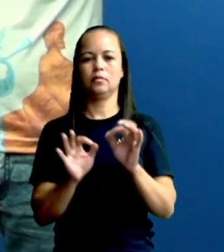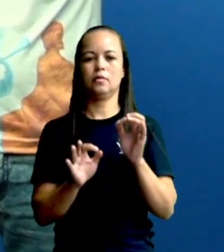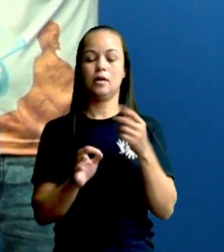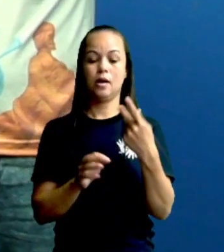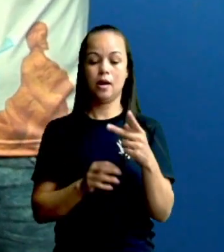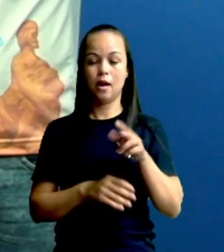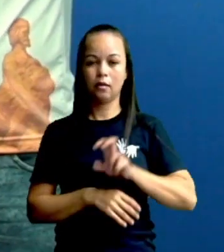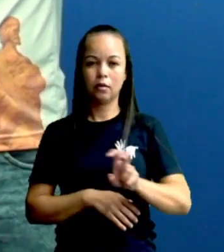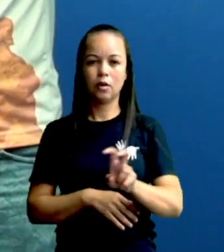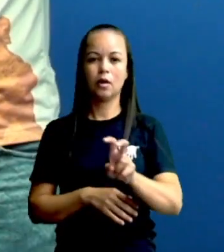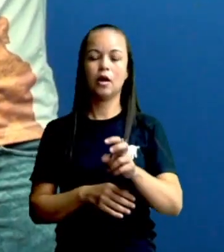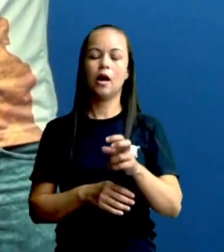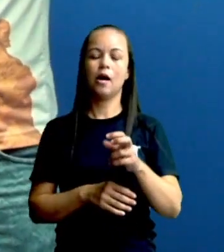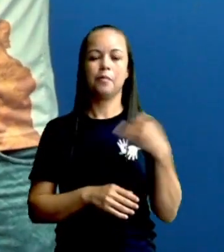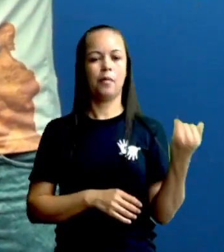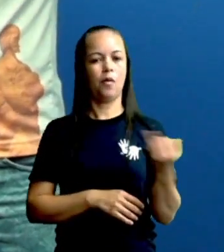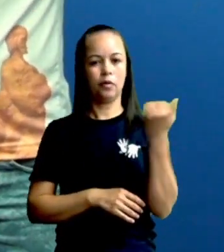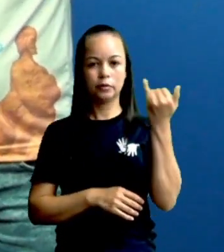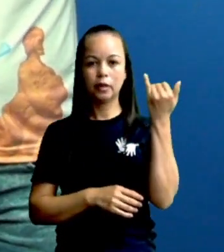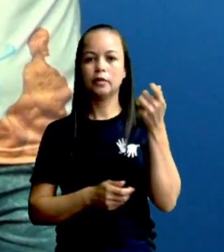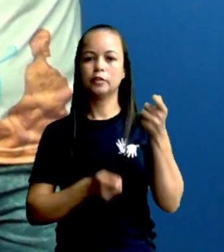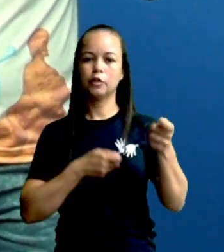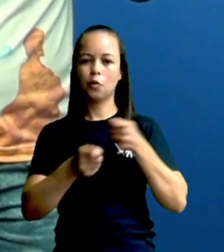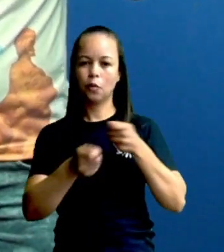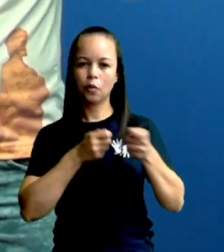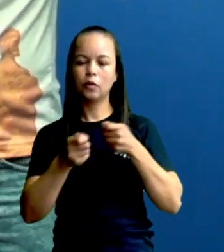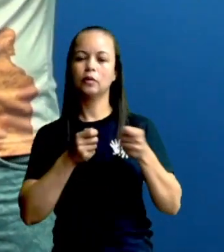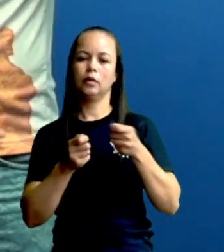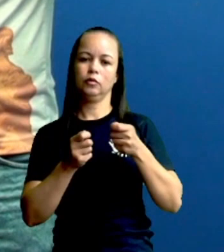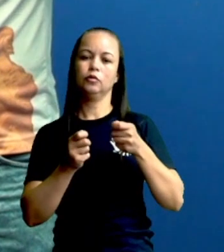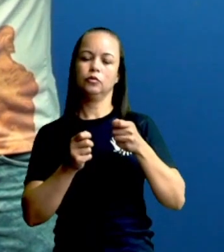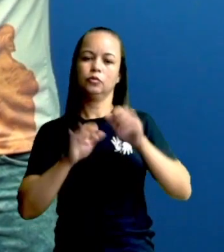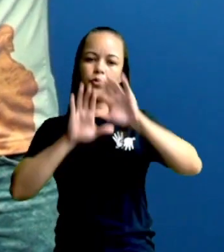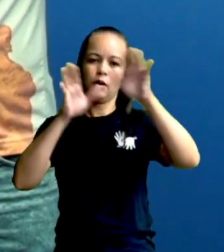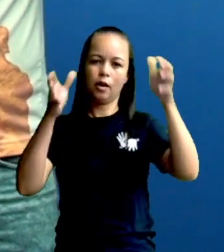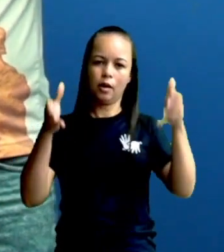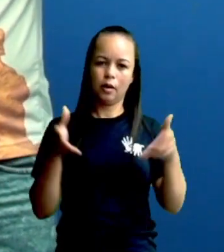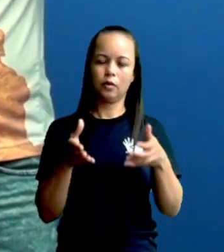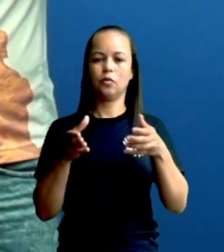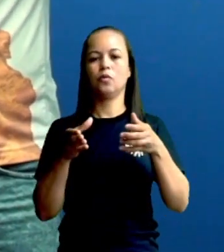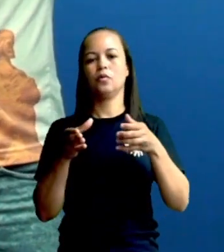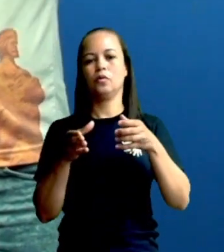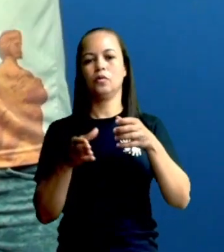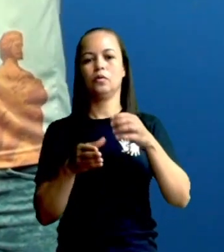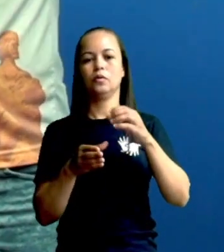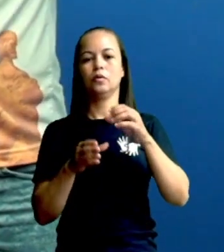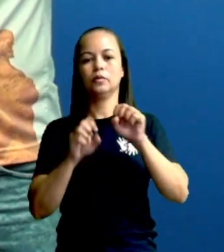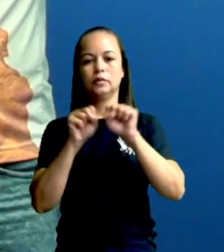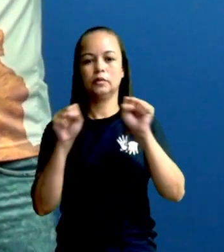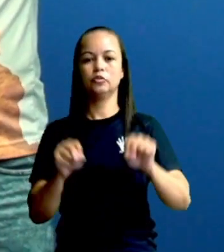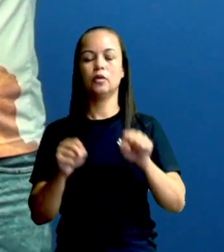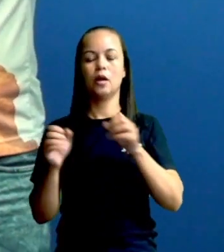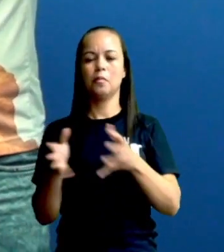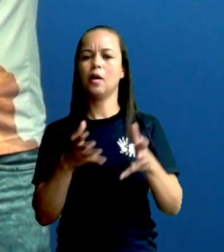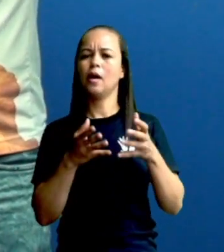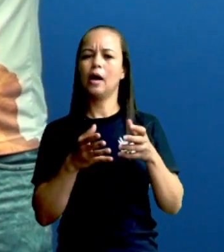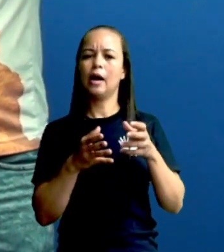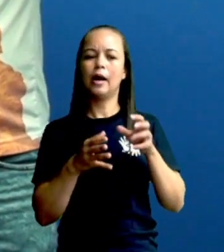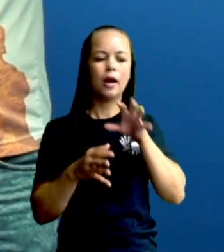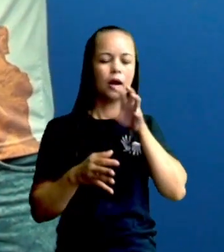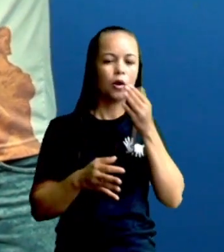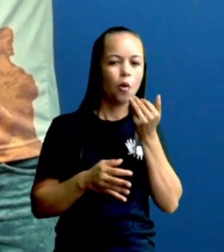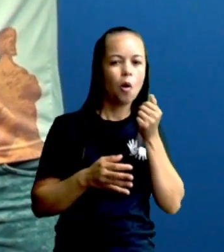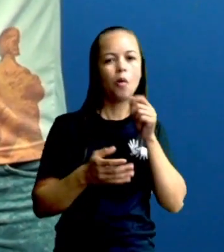importantes controladores do ecossistema. Elas são animais predadores que vão eliminar ratos, vão